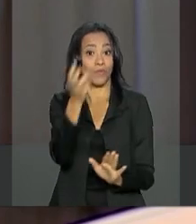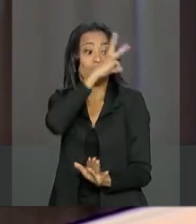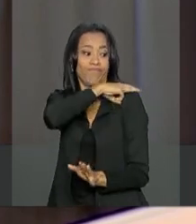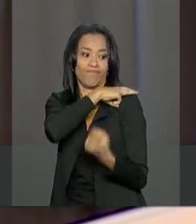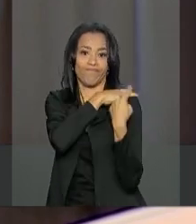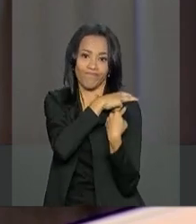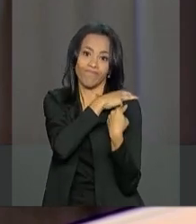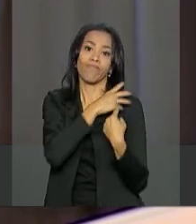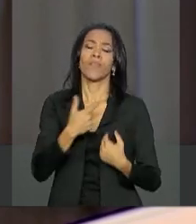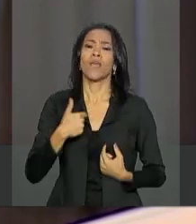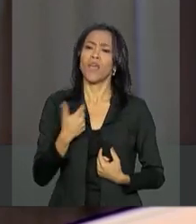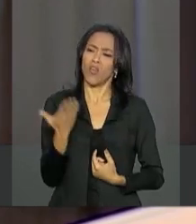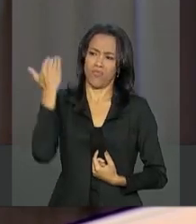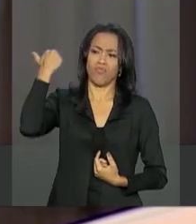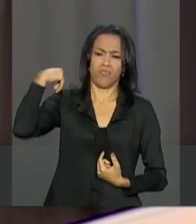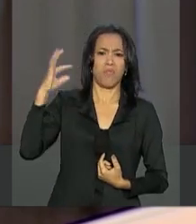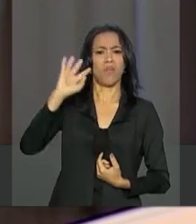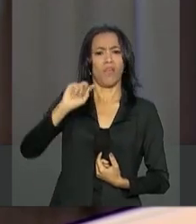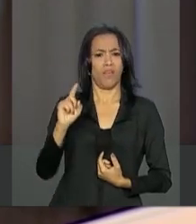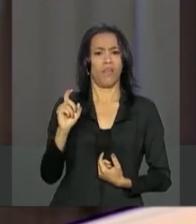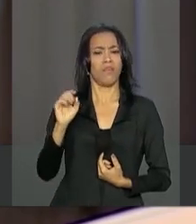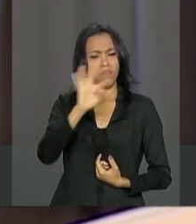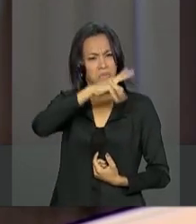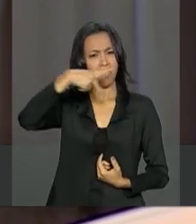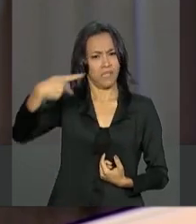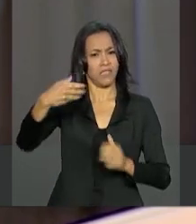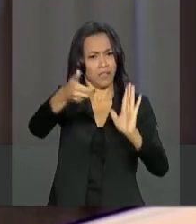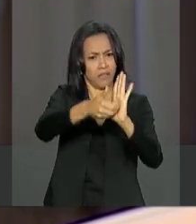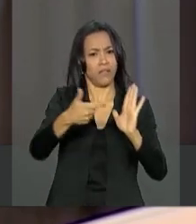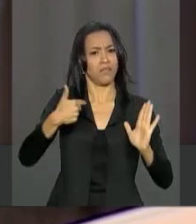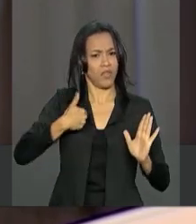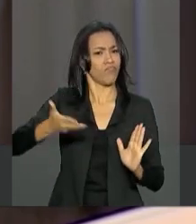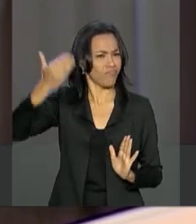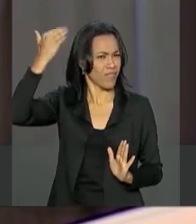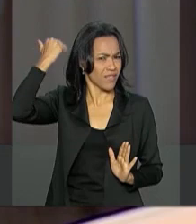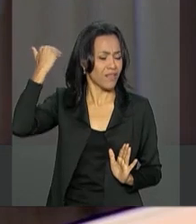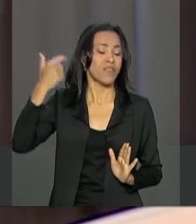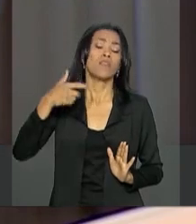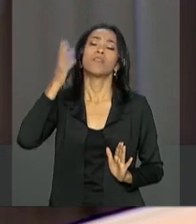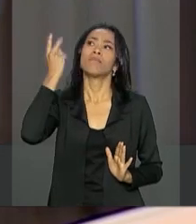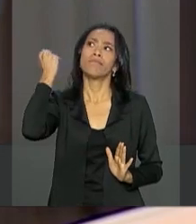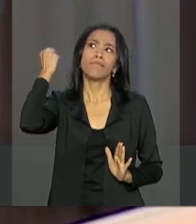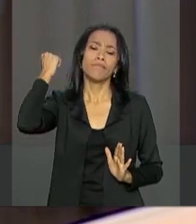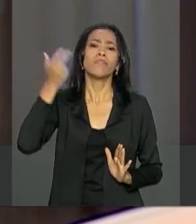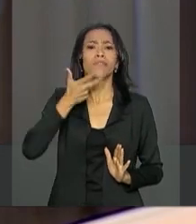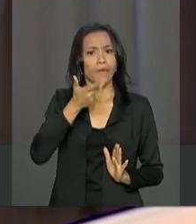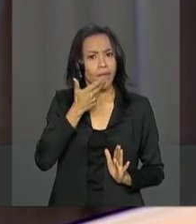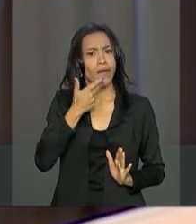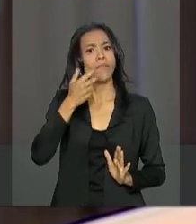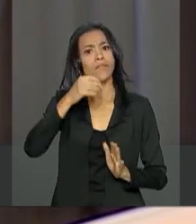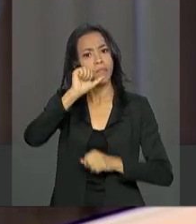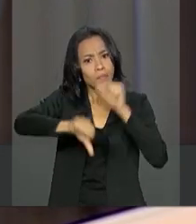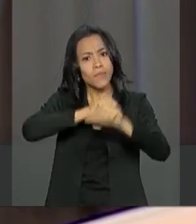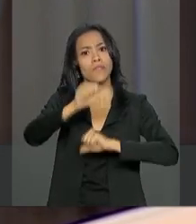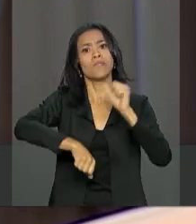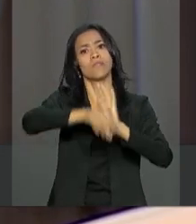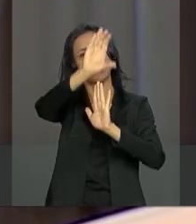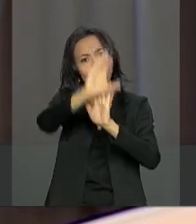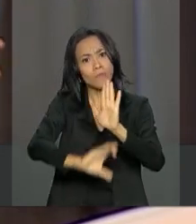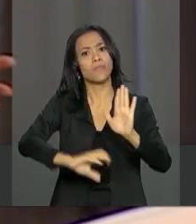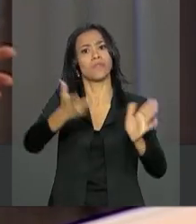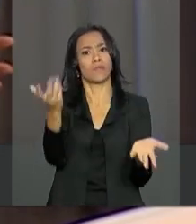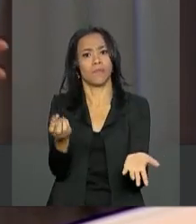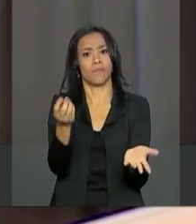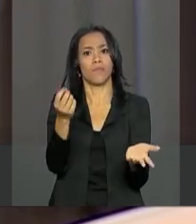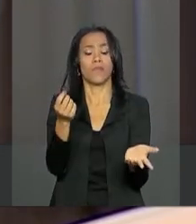presidente Fernando Henrique era presidente da República, desde aquela época se falava em reforma do ensino médio. E nós viemos a fazê-la muito